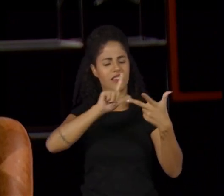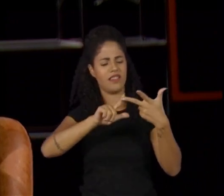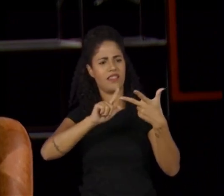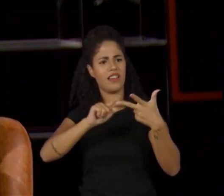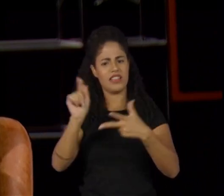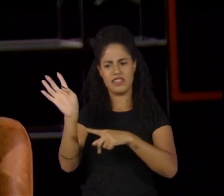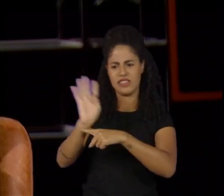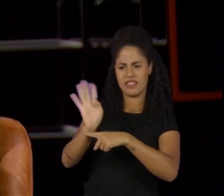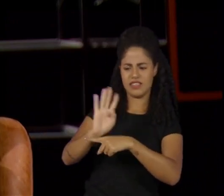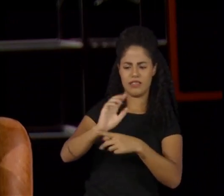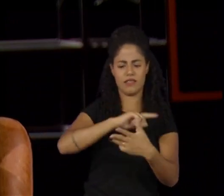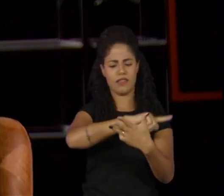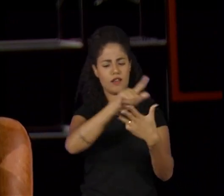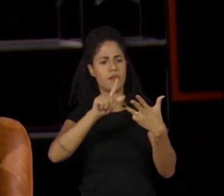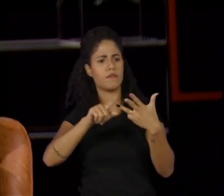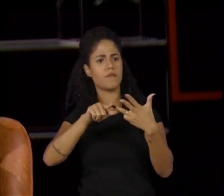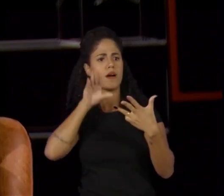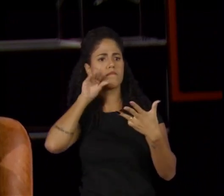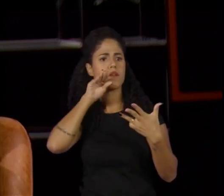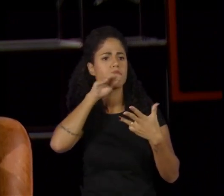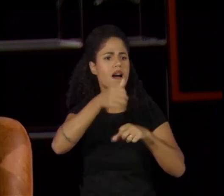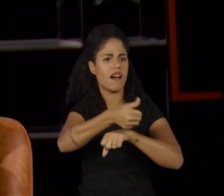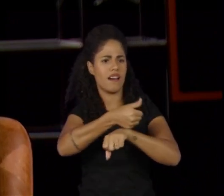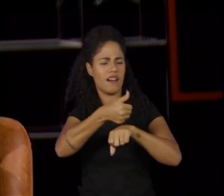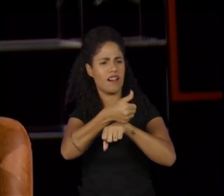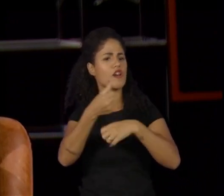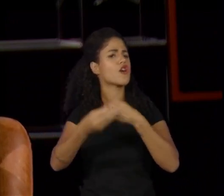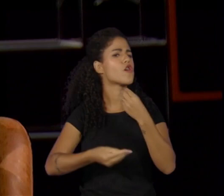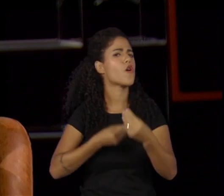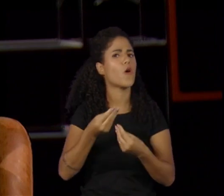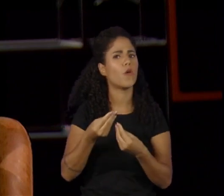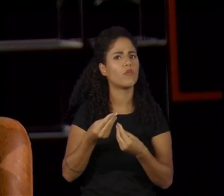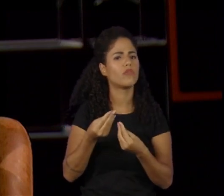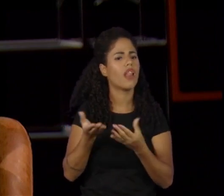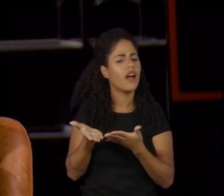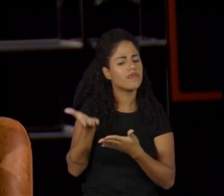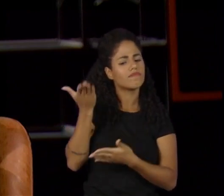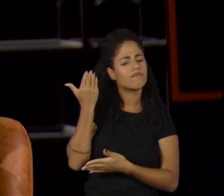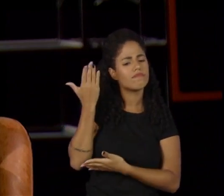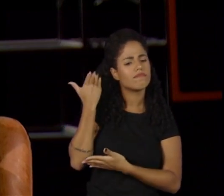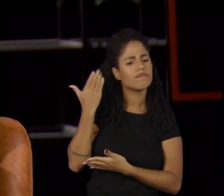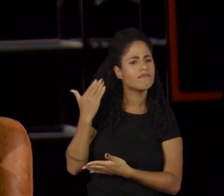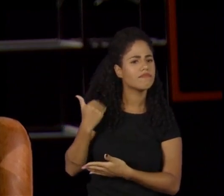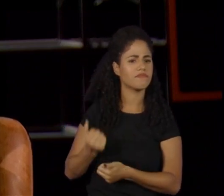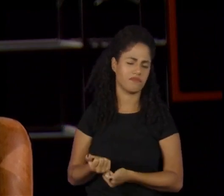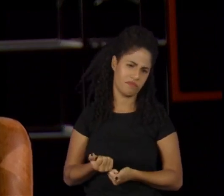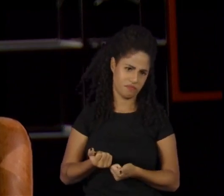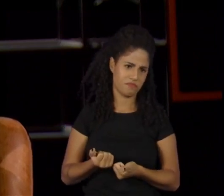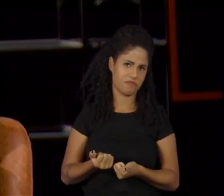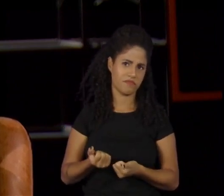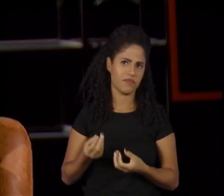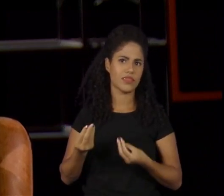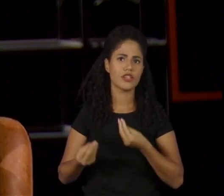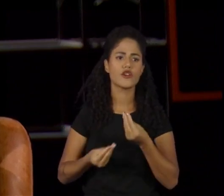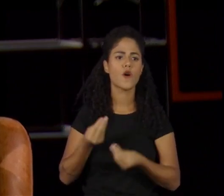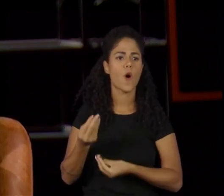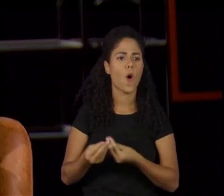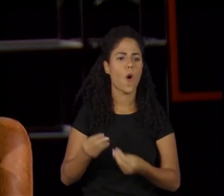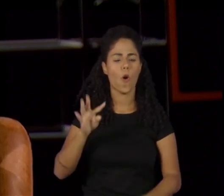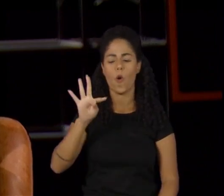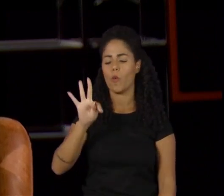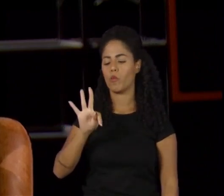na dublagem. Então, voltando àquela questão inicial do Tchekov. sobre